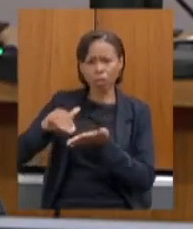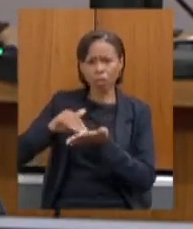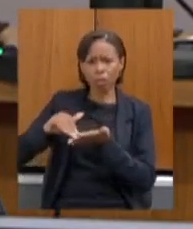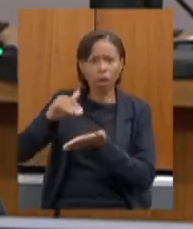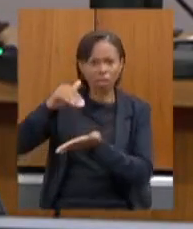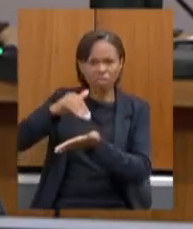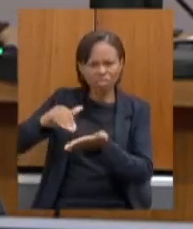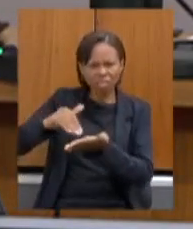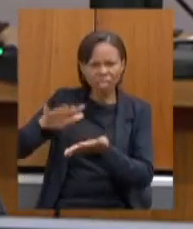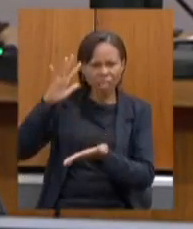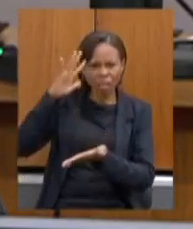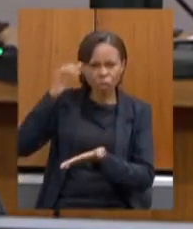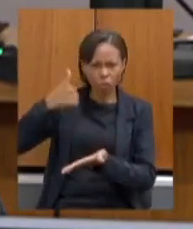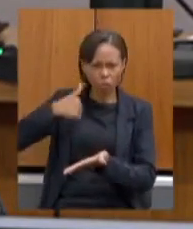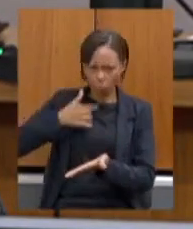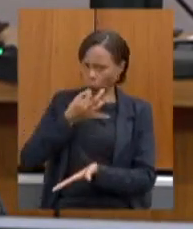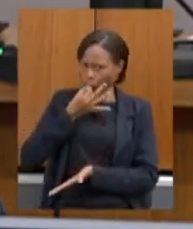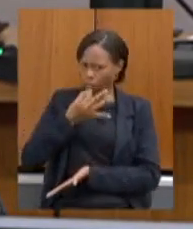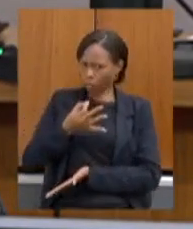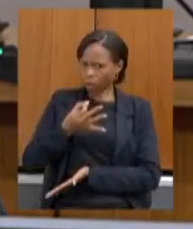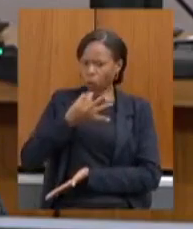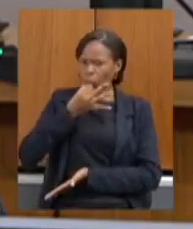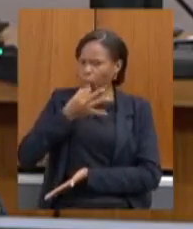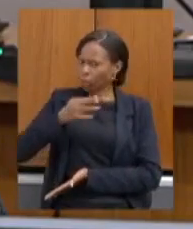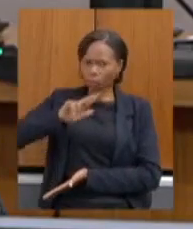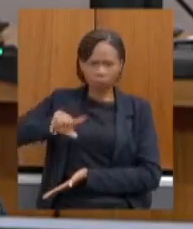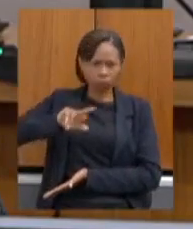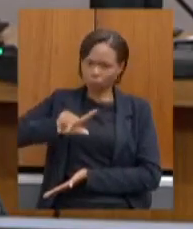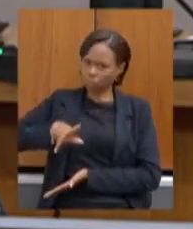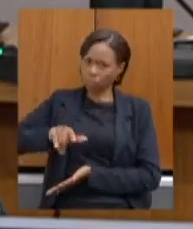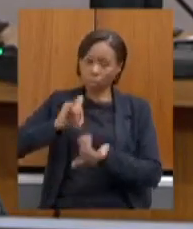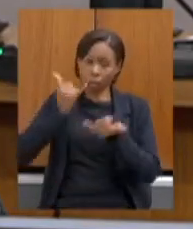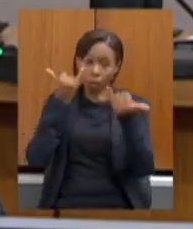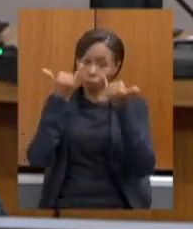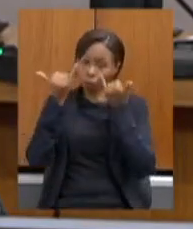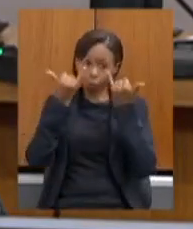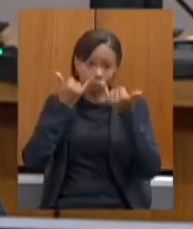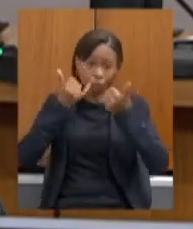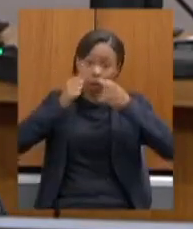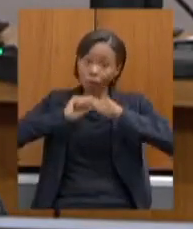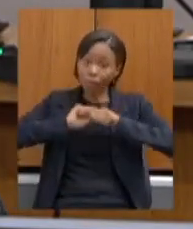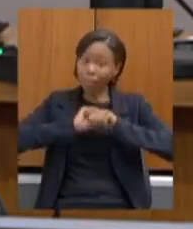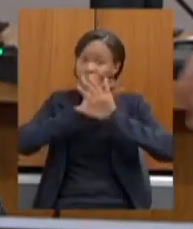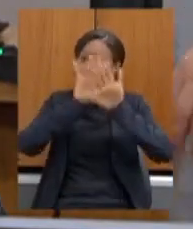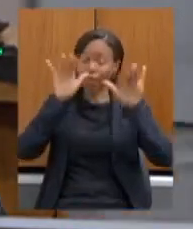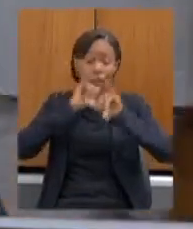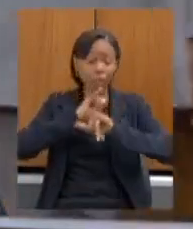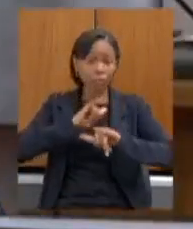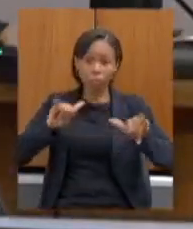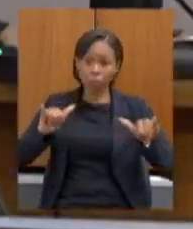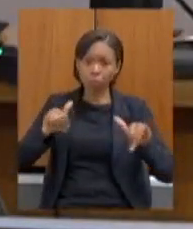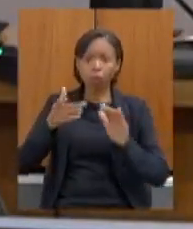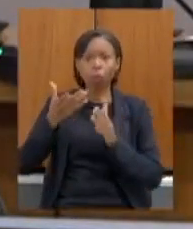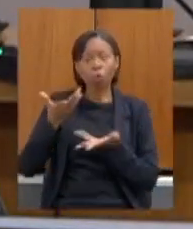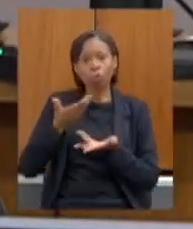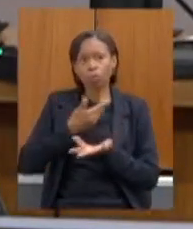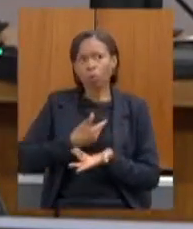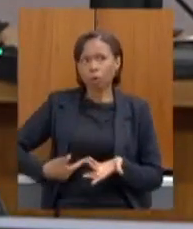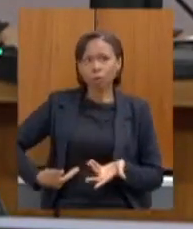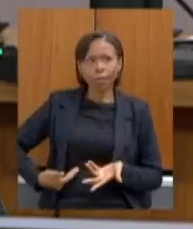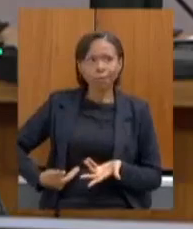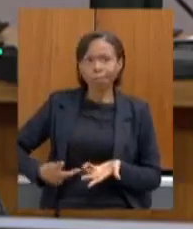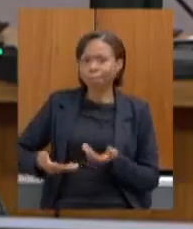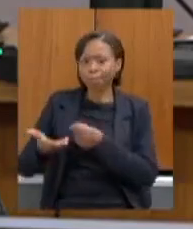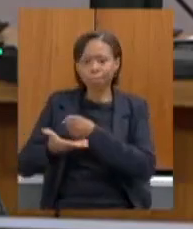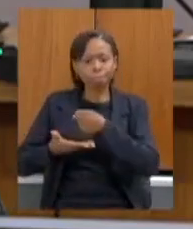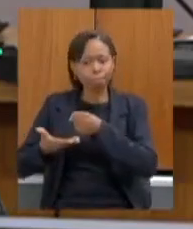Não é uma opinião. Os dados são públicos. O governo de Minas não executou o mínimo constitucional em saúde, como também